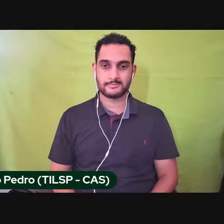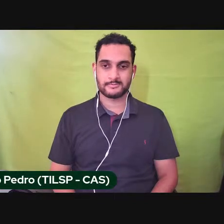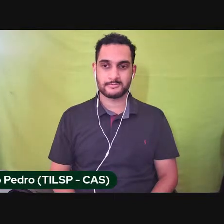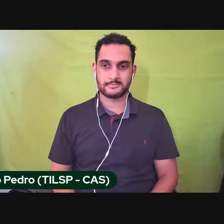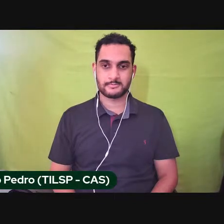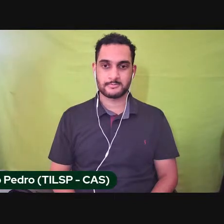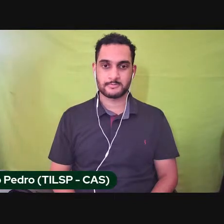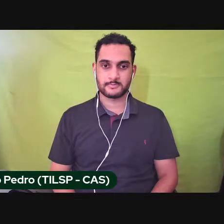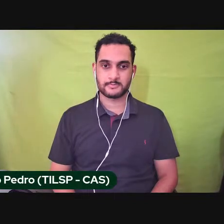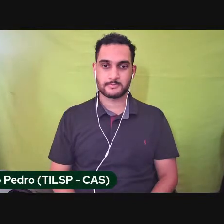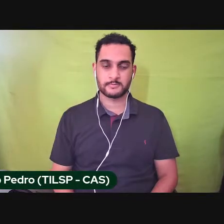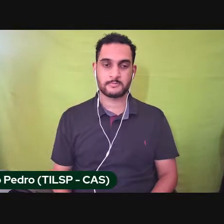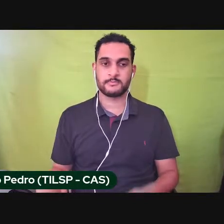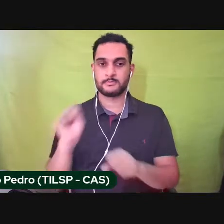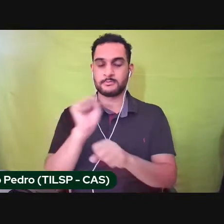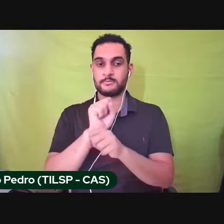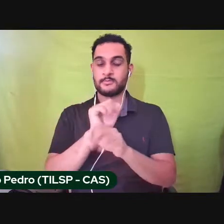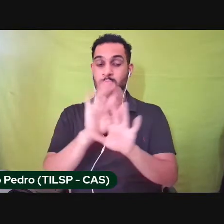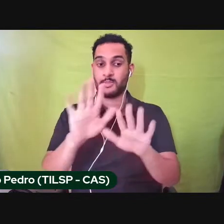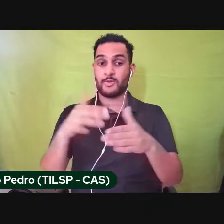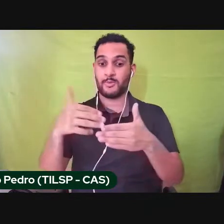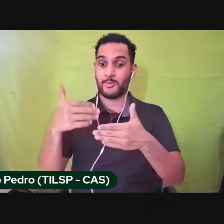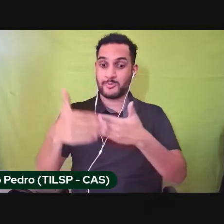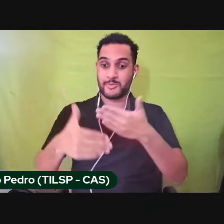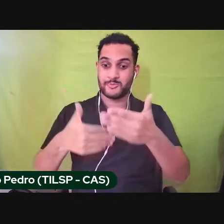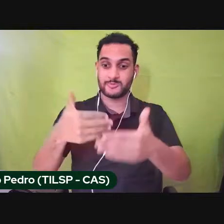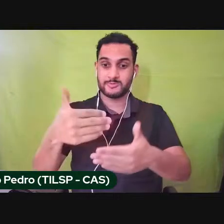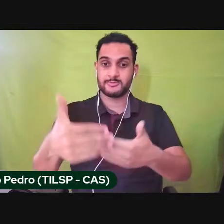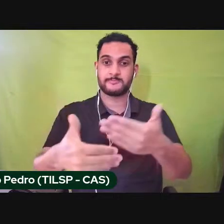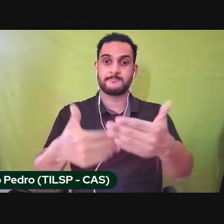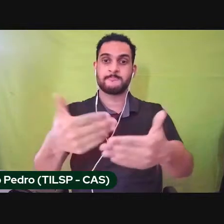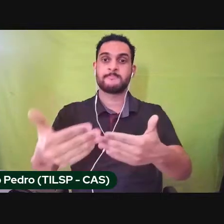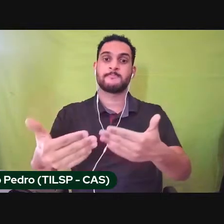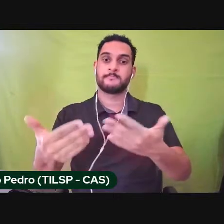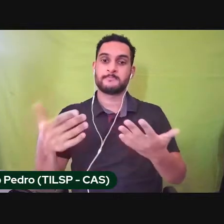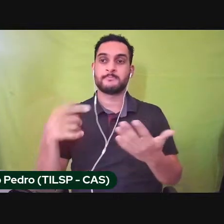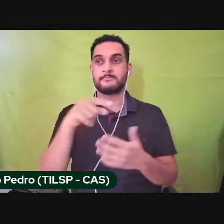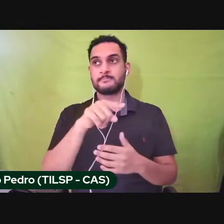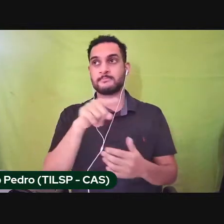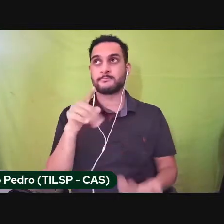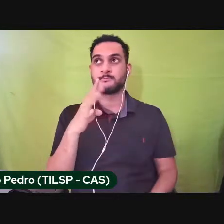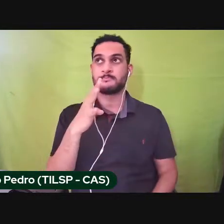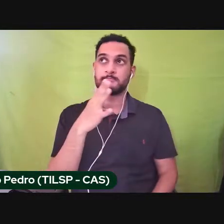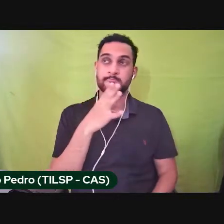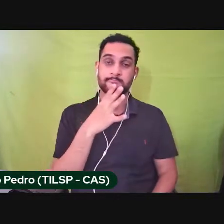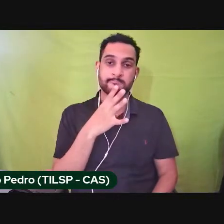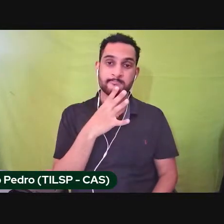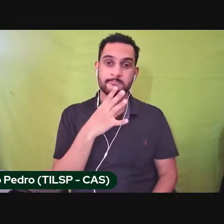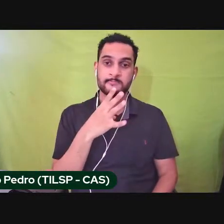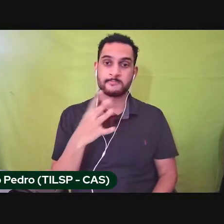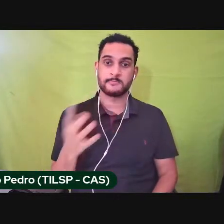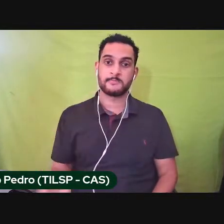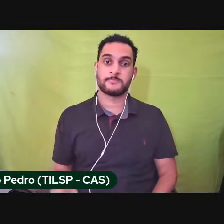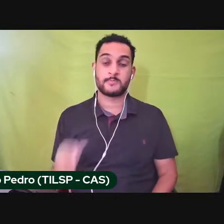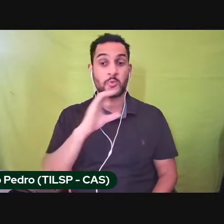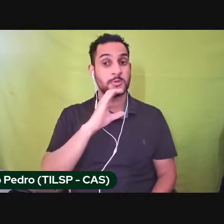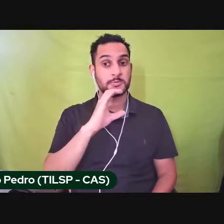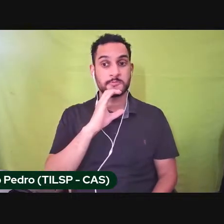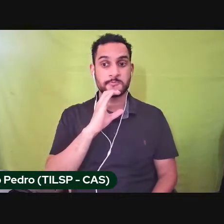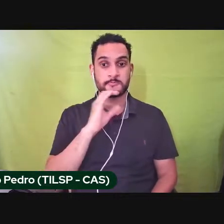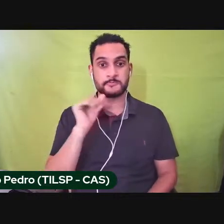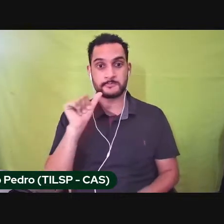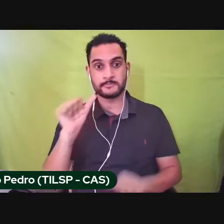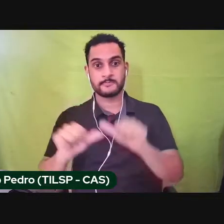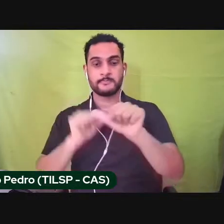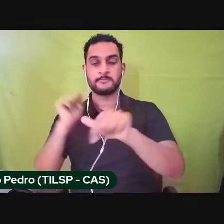Voltando. É um processo para vocês verem como o conhecimento ele ser transformado